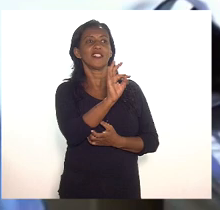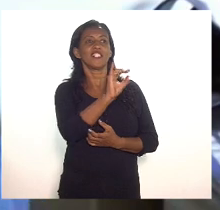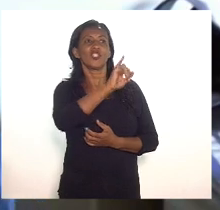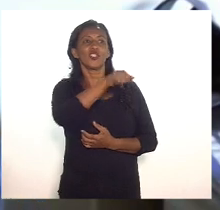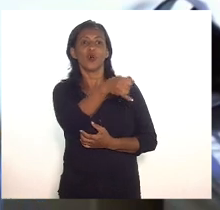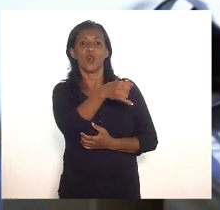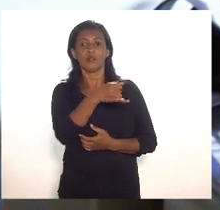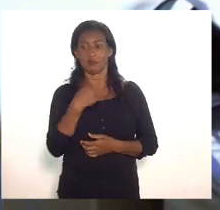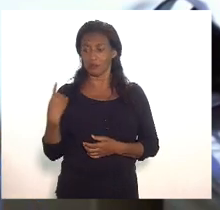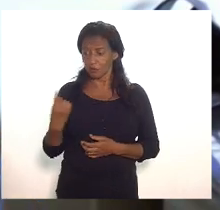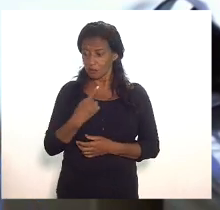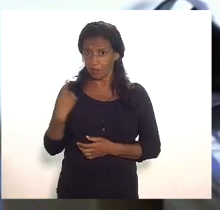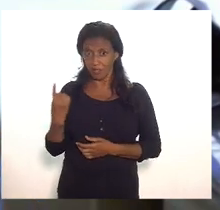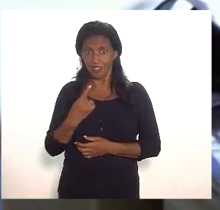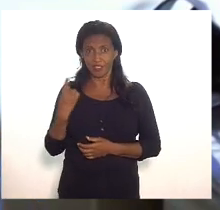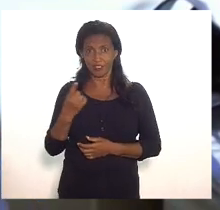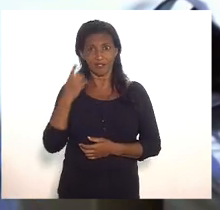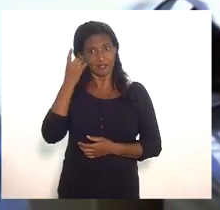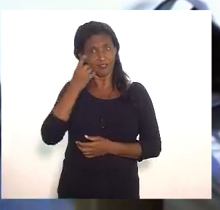somos nós.